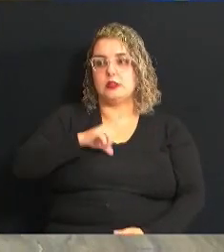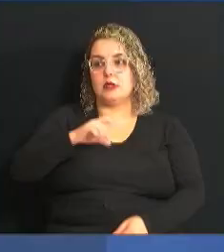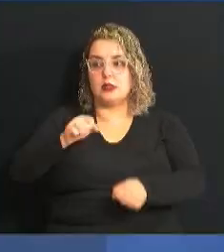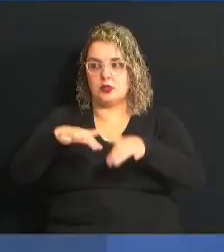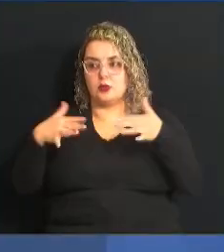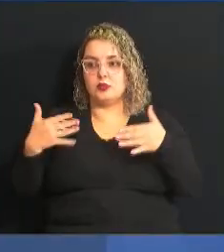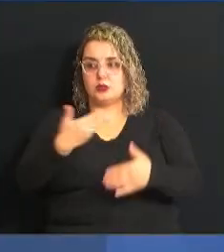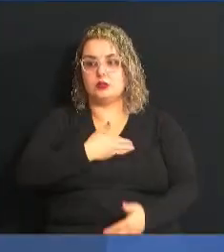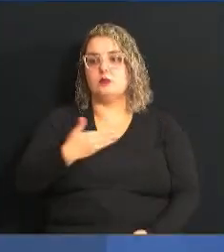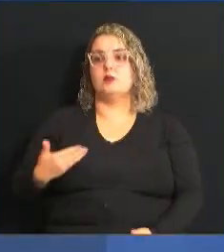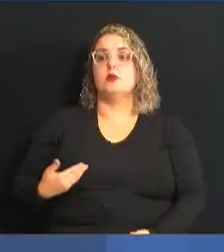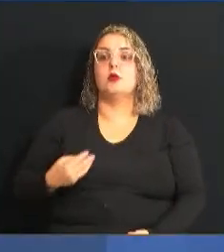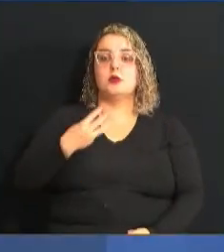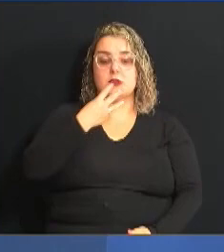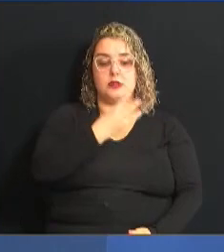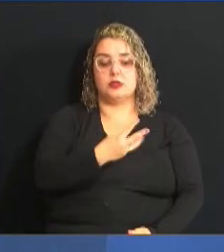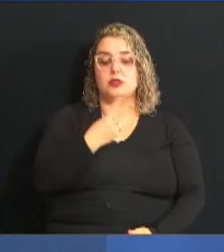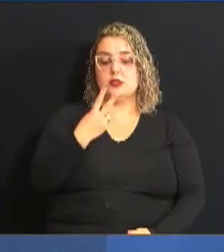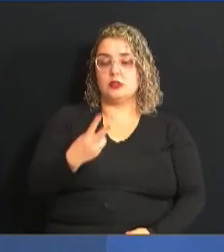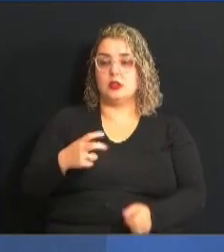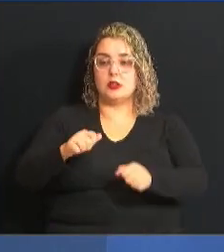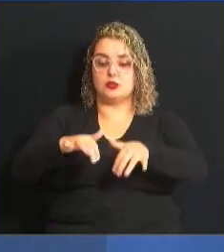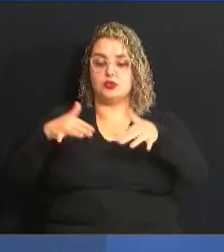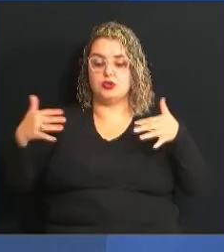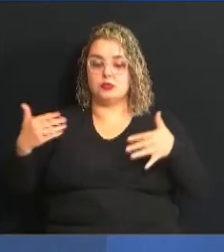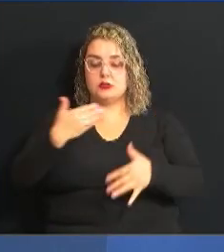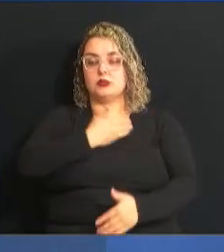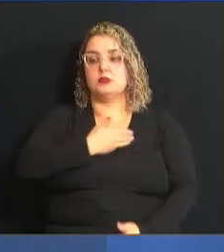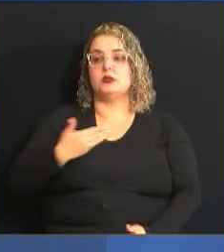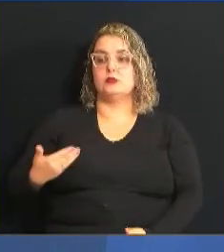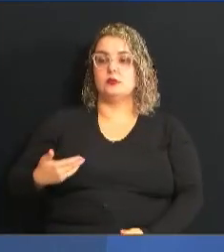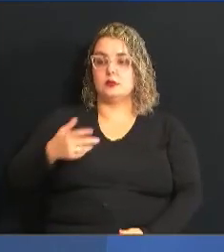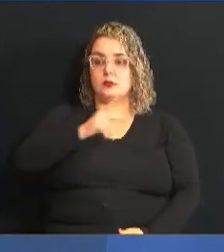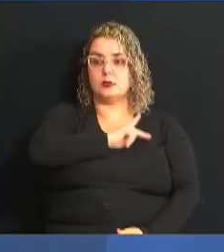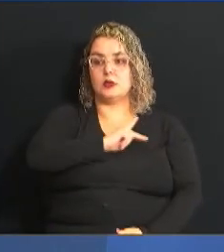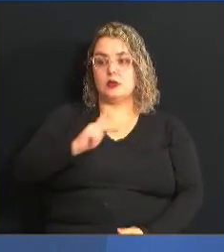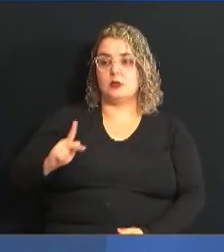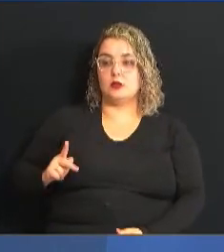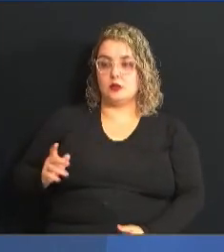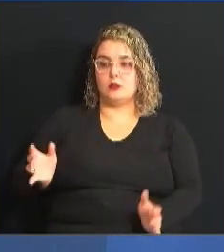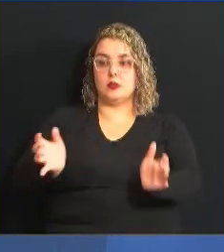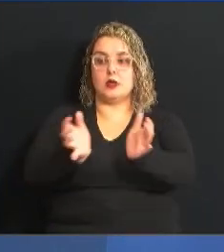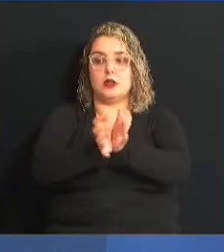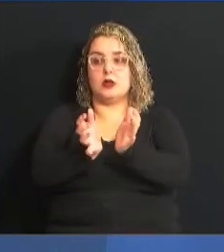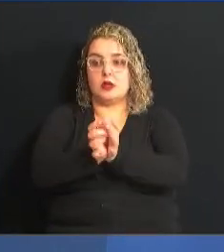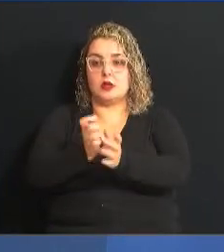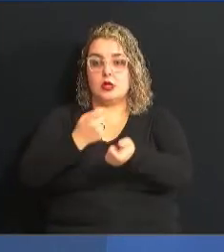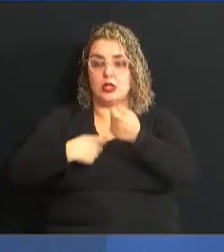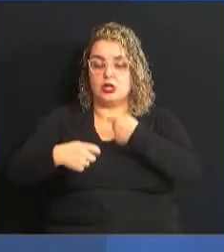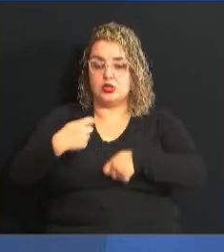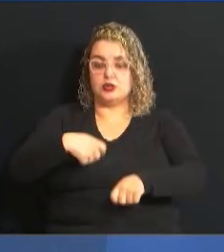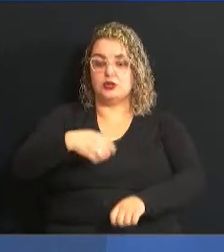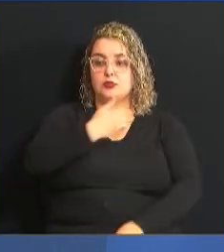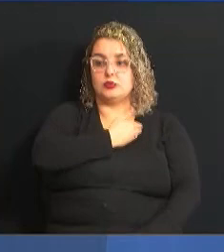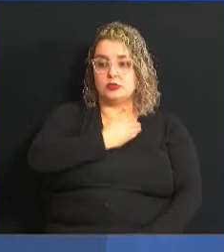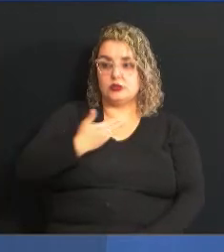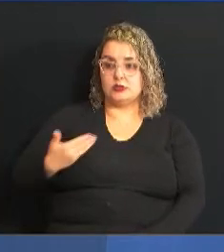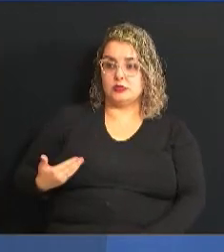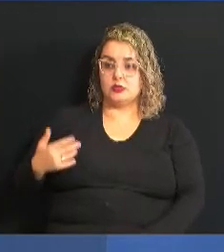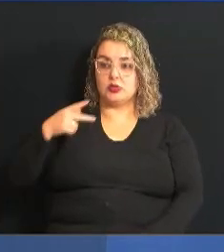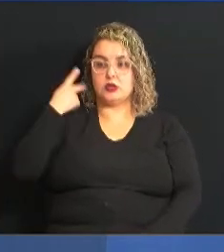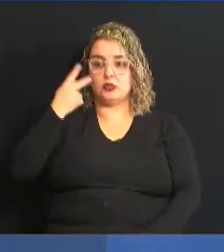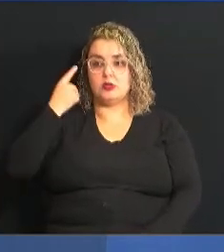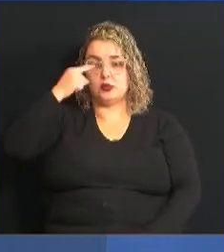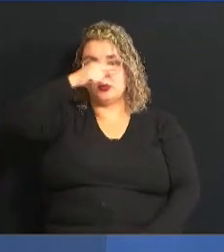Hoje é a 32ª audiência pública que será presidida pela Comissão de Administração Pública, com o vereador